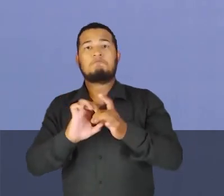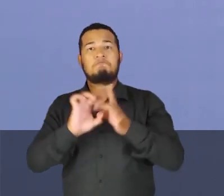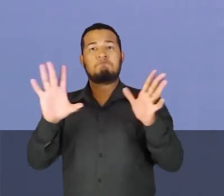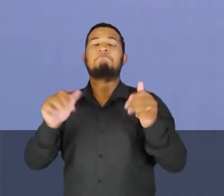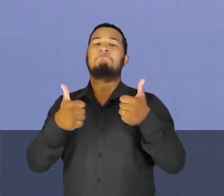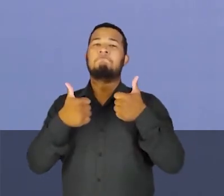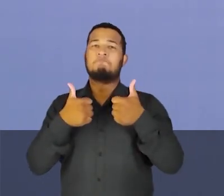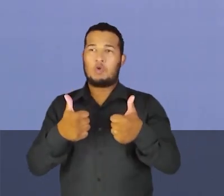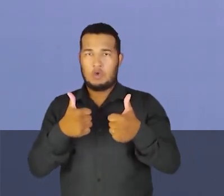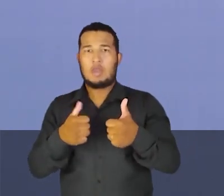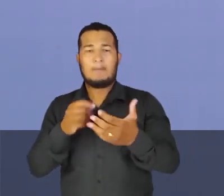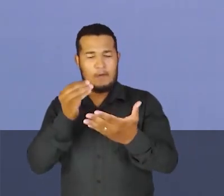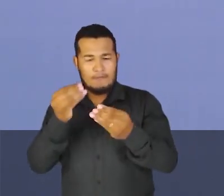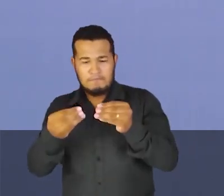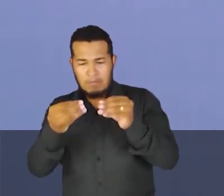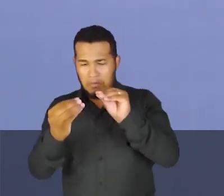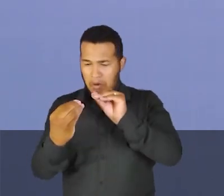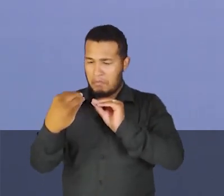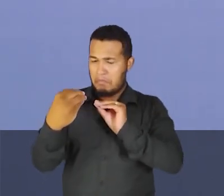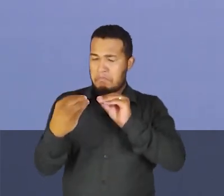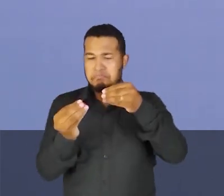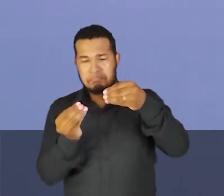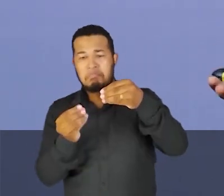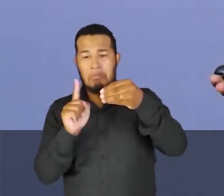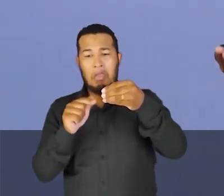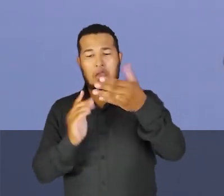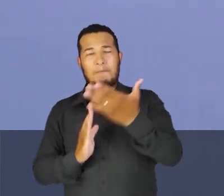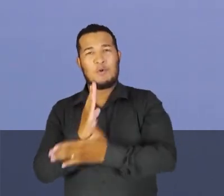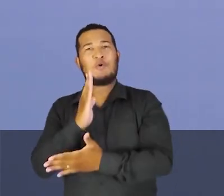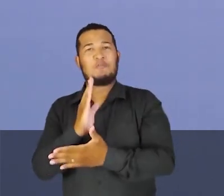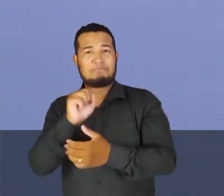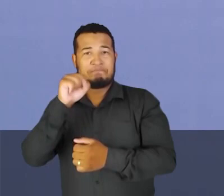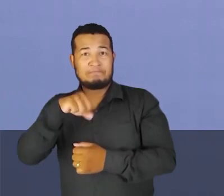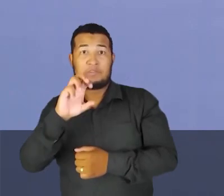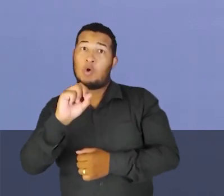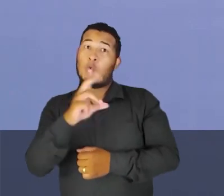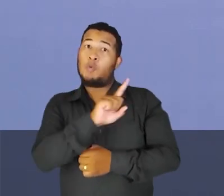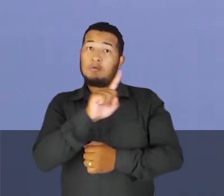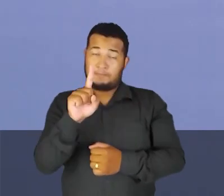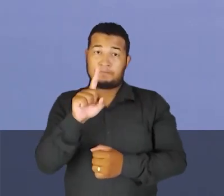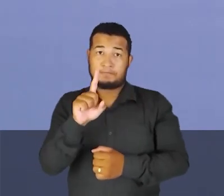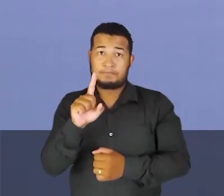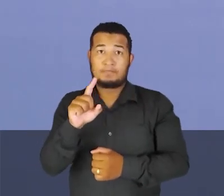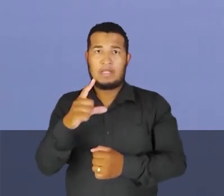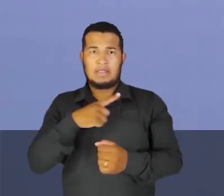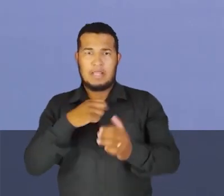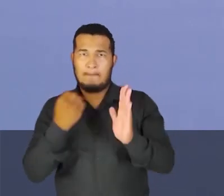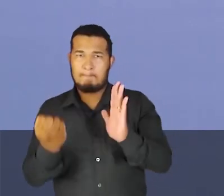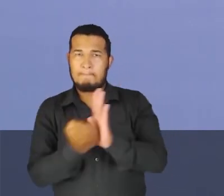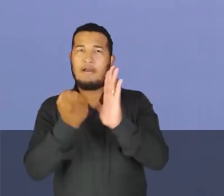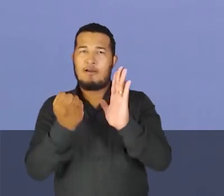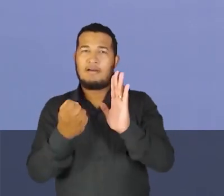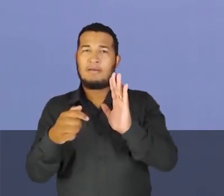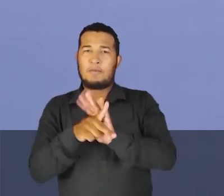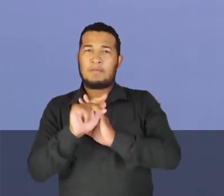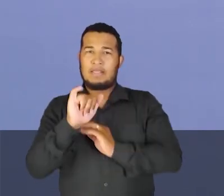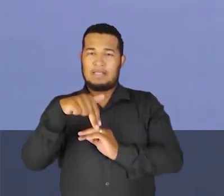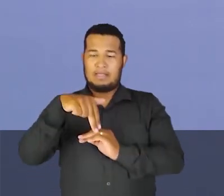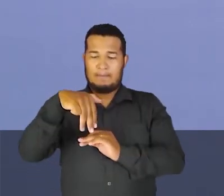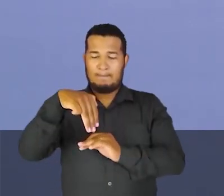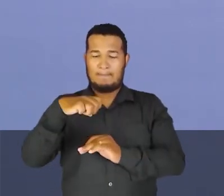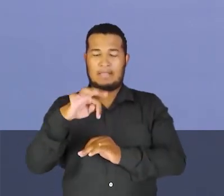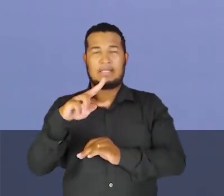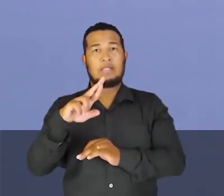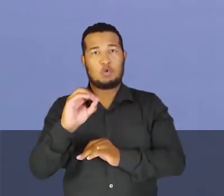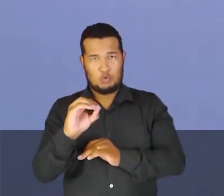tem que verificar se essa camisinha foi aprovada pelo Inmetro antes de ser utilizada, tem a simbologia do Inmetro nas camisinhas